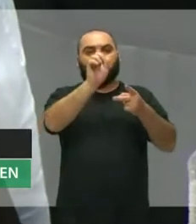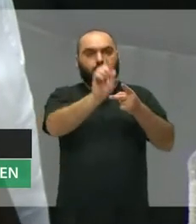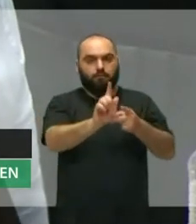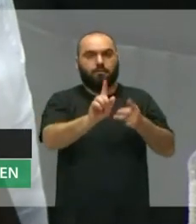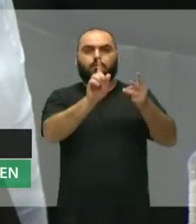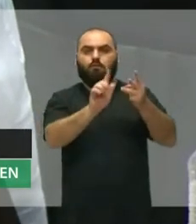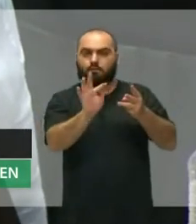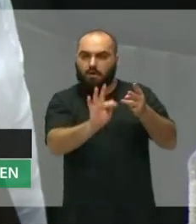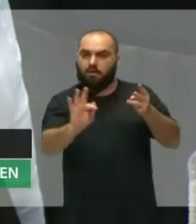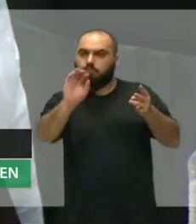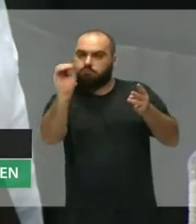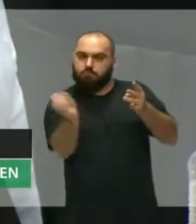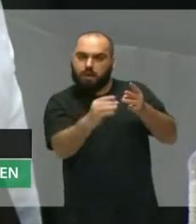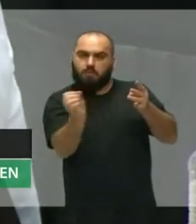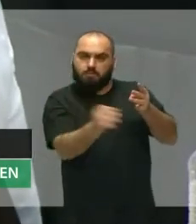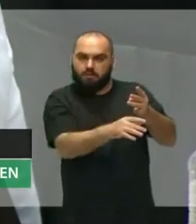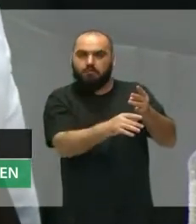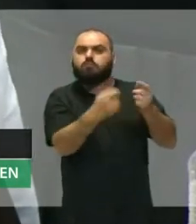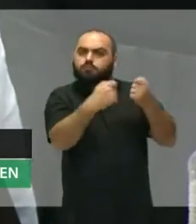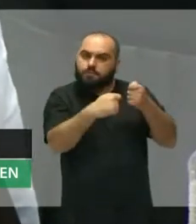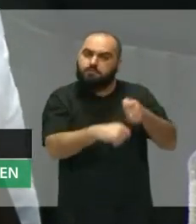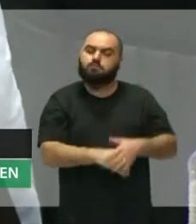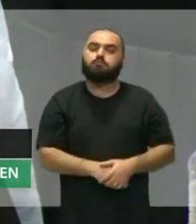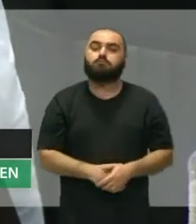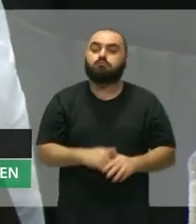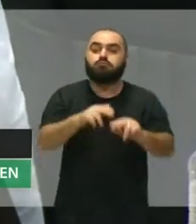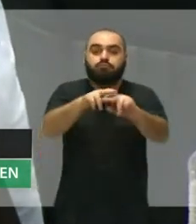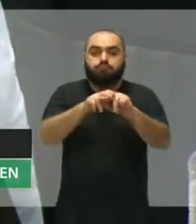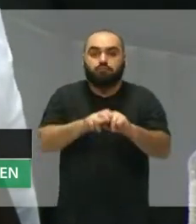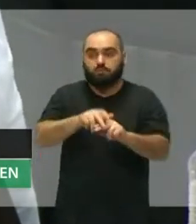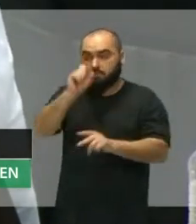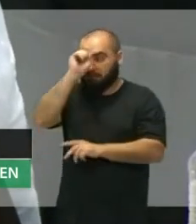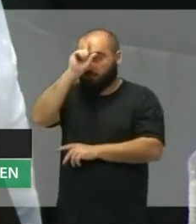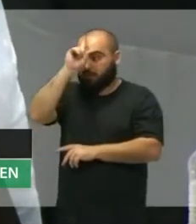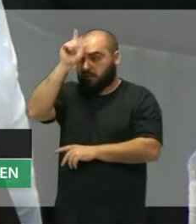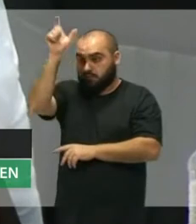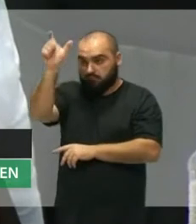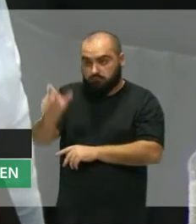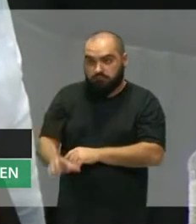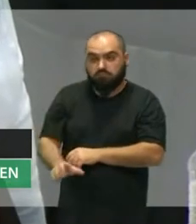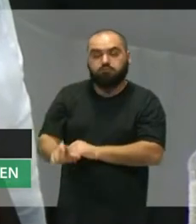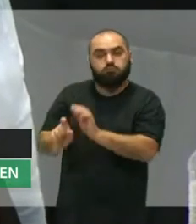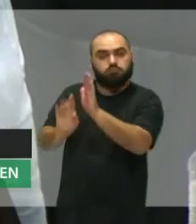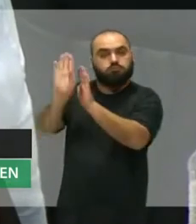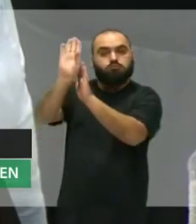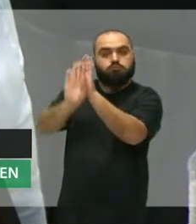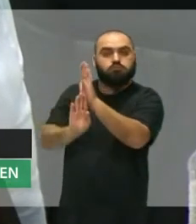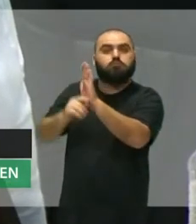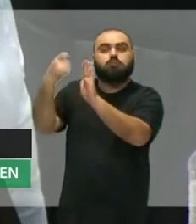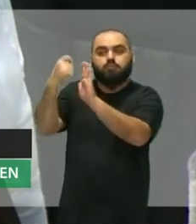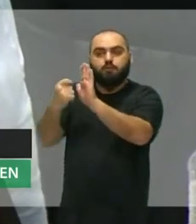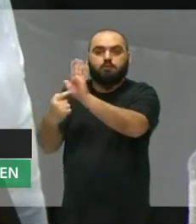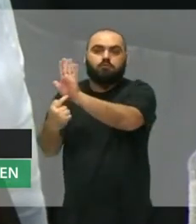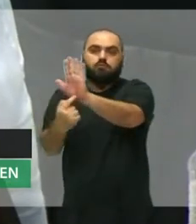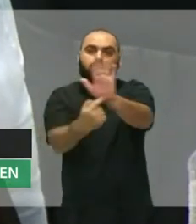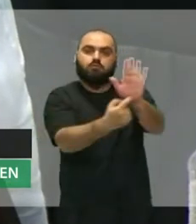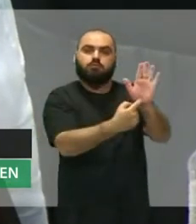federal. Nada como mais justo que uma instituição desse tamanho, como a irmã comentou, coloque